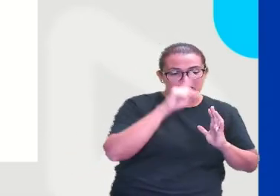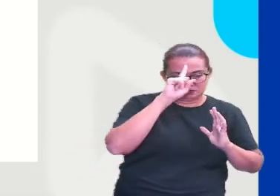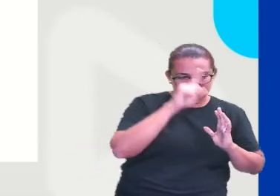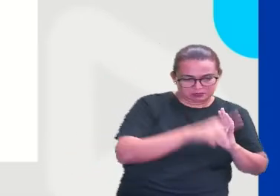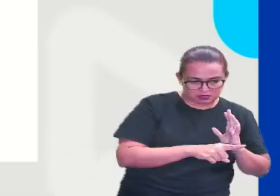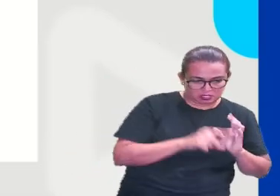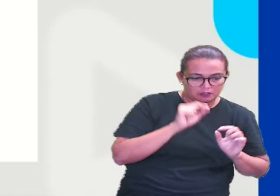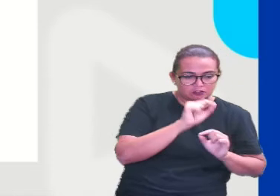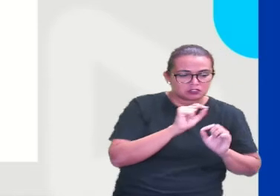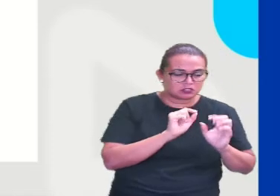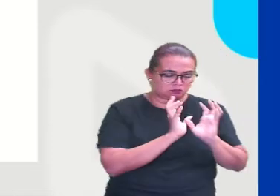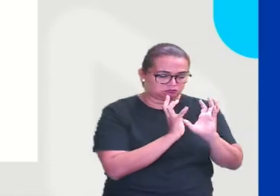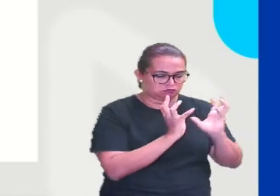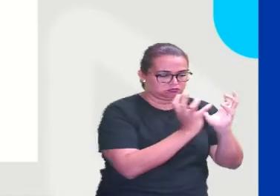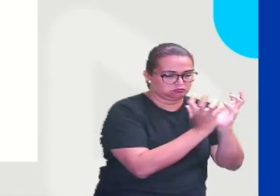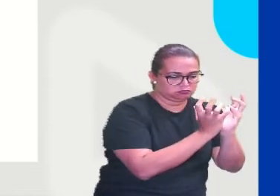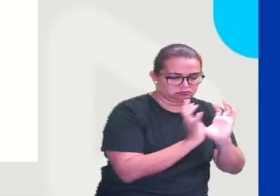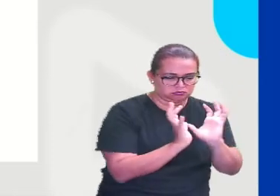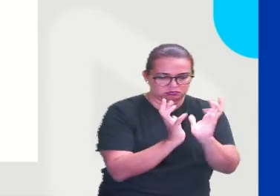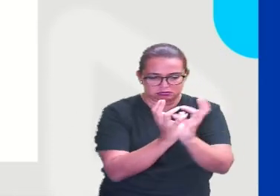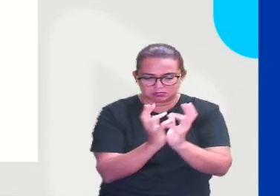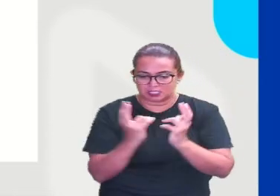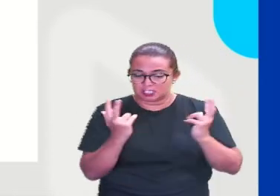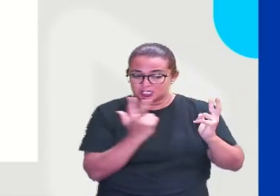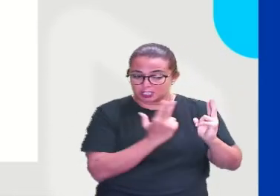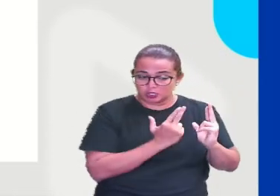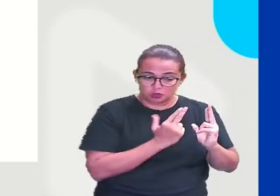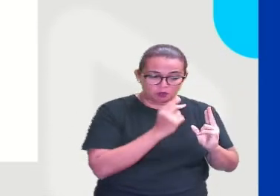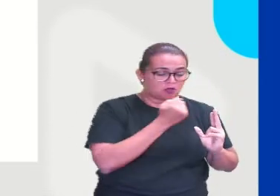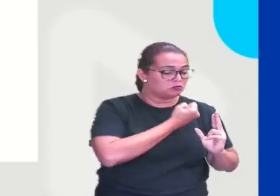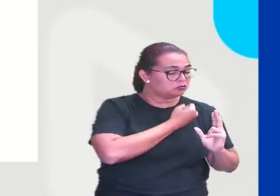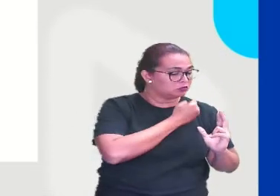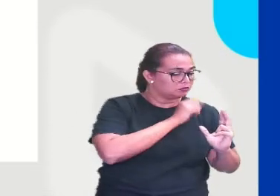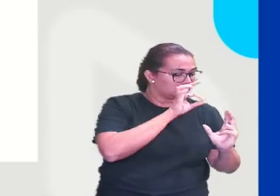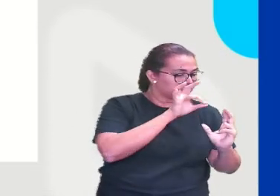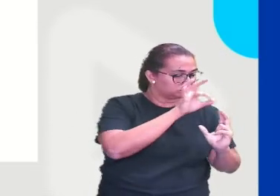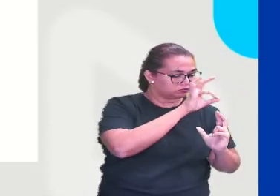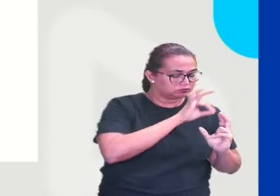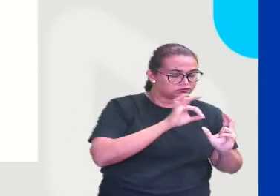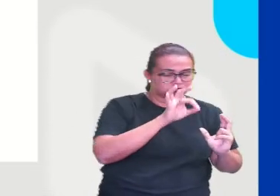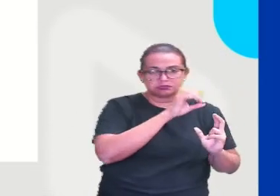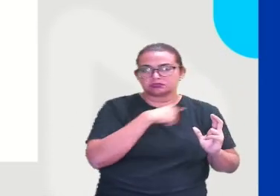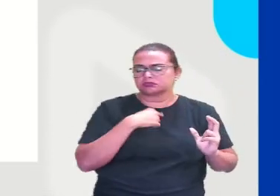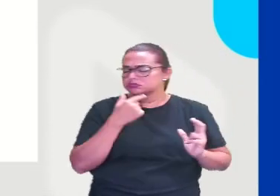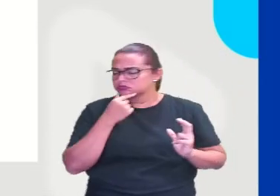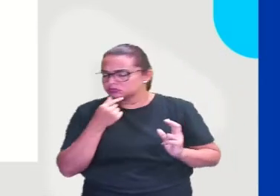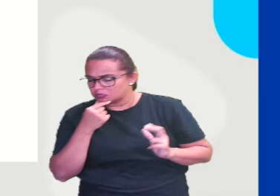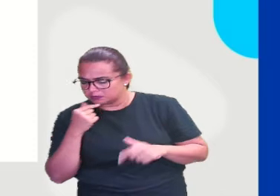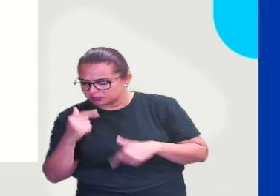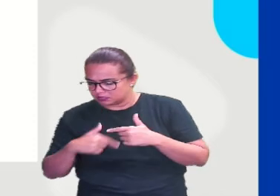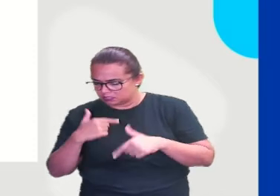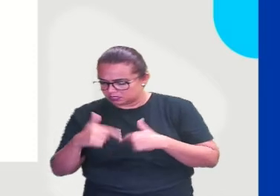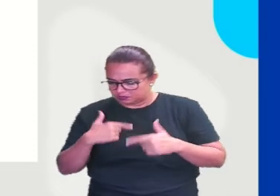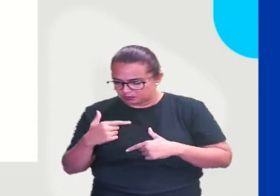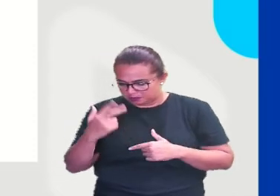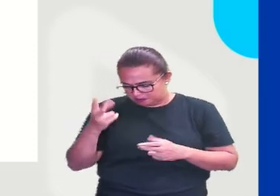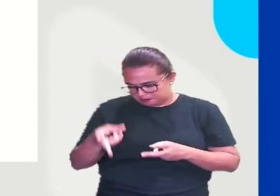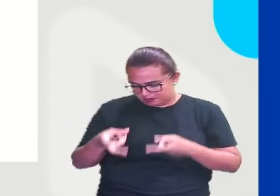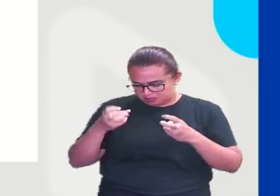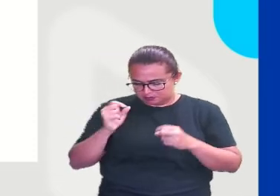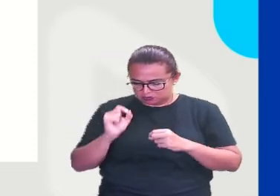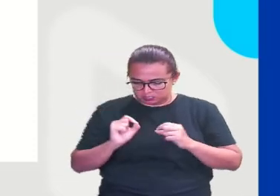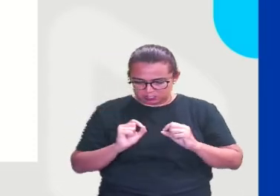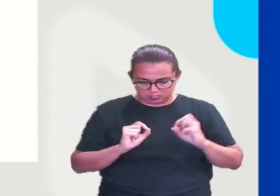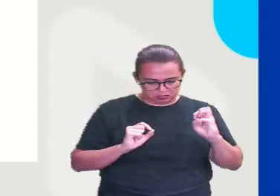mesma quantidade de botões. Ao iniciar o trabalho, esse funcionário percebeu que se colocasse em cada